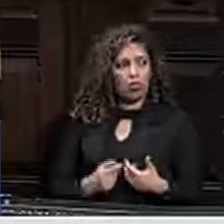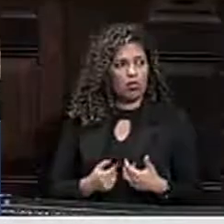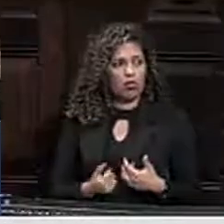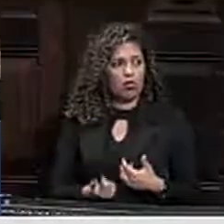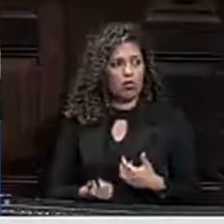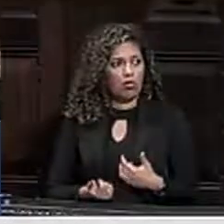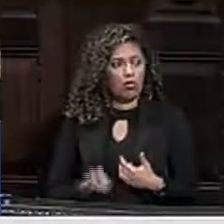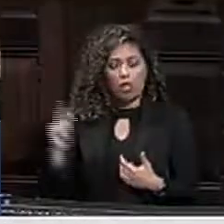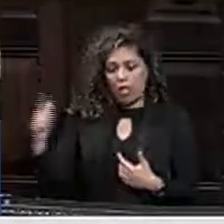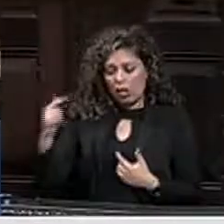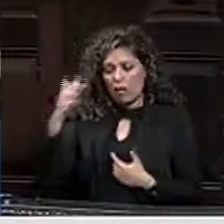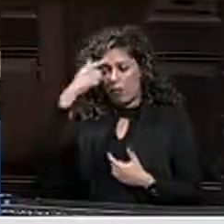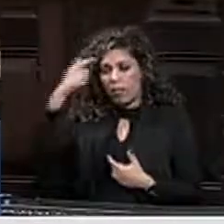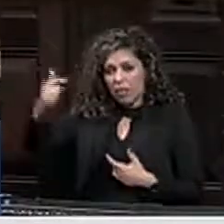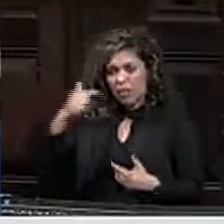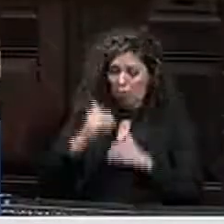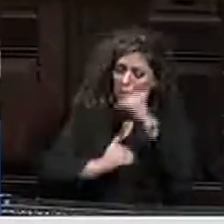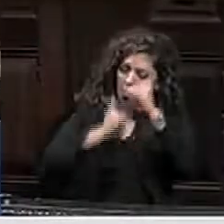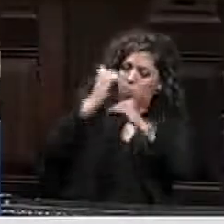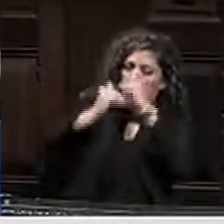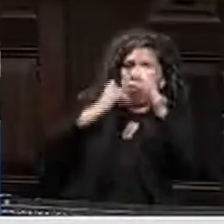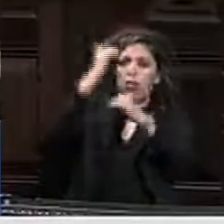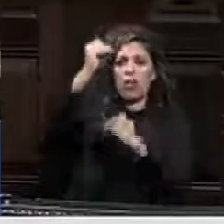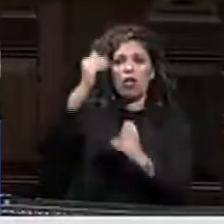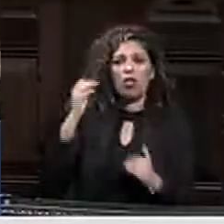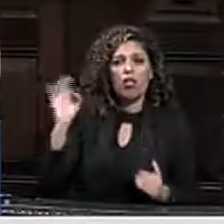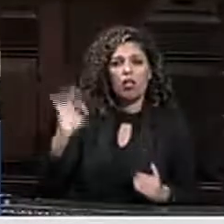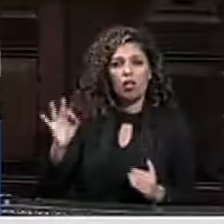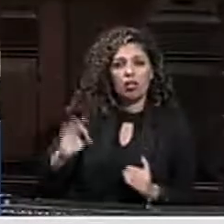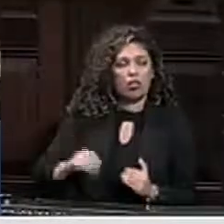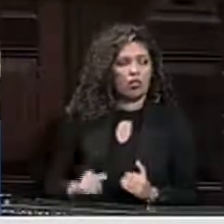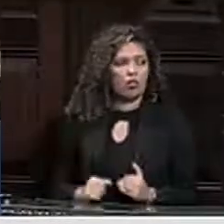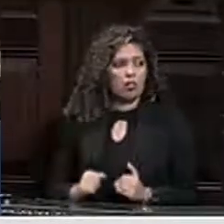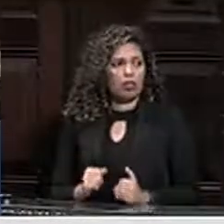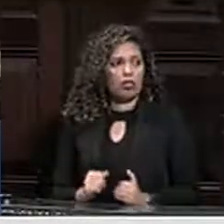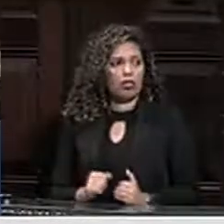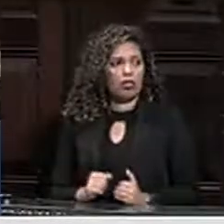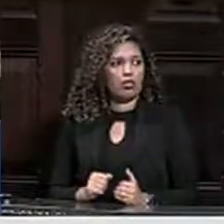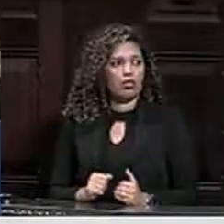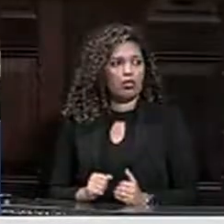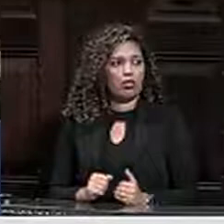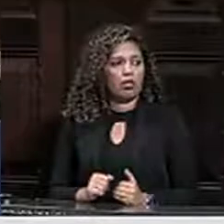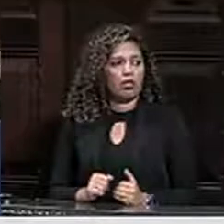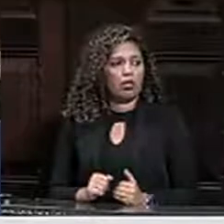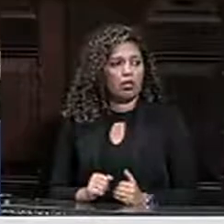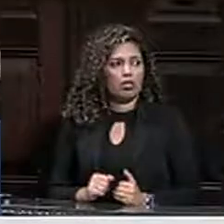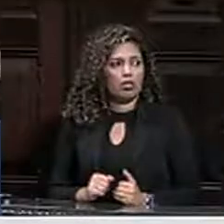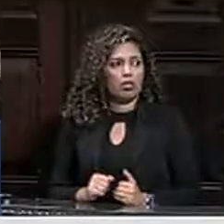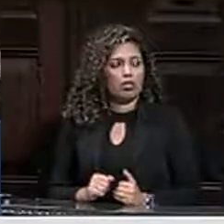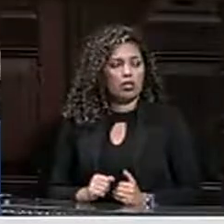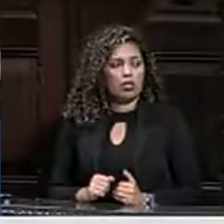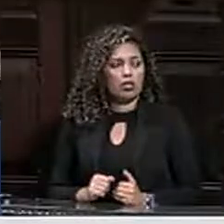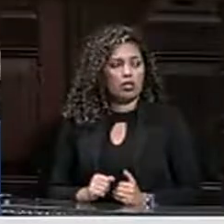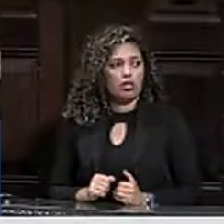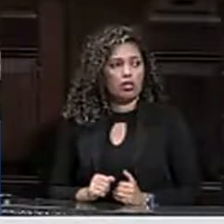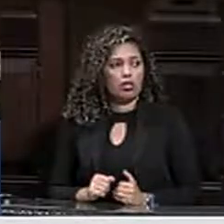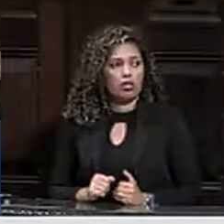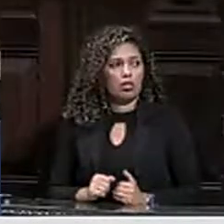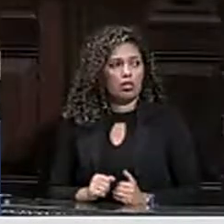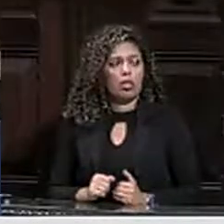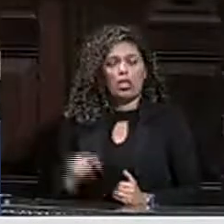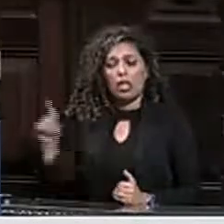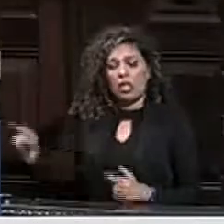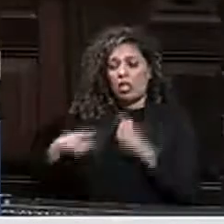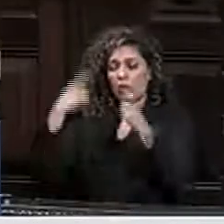meia enviesadas, e o enviesamento, por incrível que pareça, trata-se exatamente de beneficiar